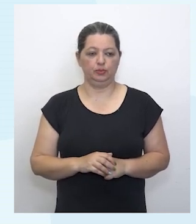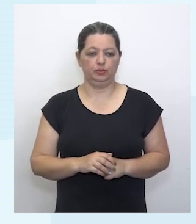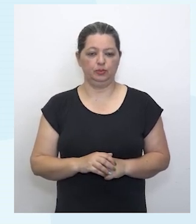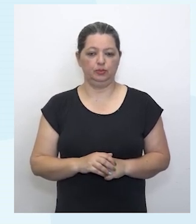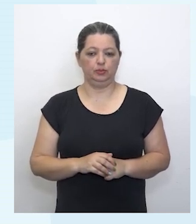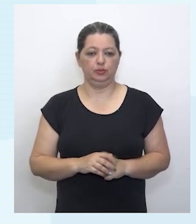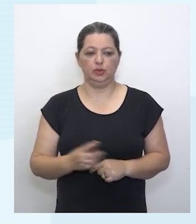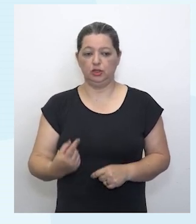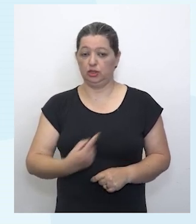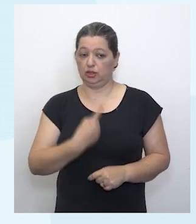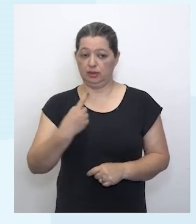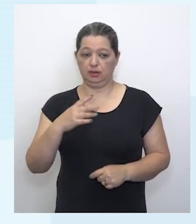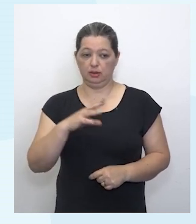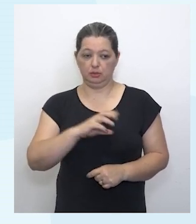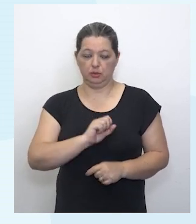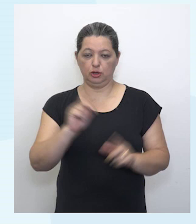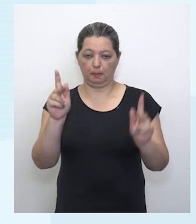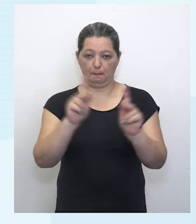solidão, amor e paz.